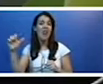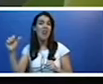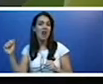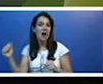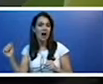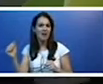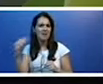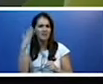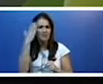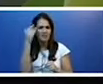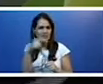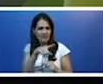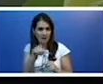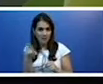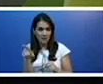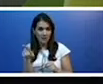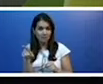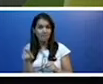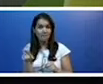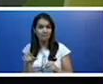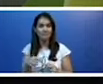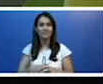que é escala? Não sei, acho que não.